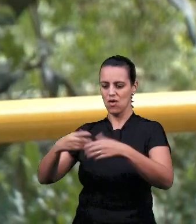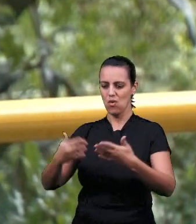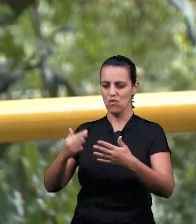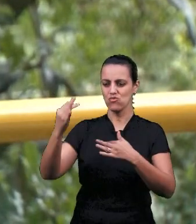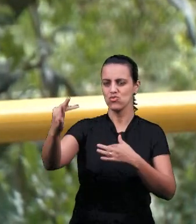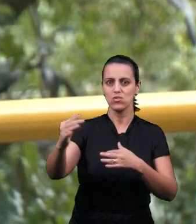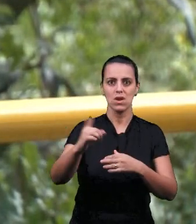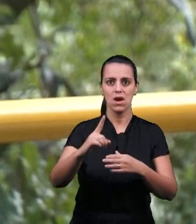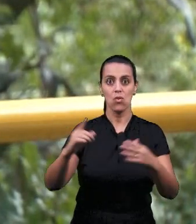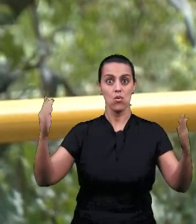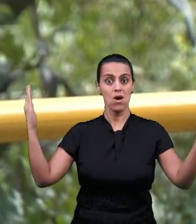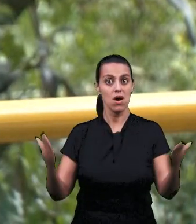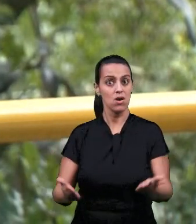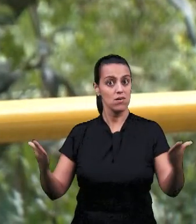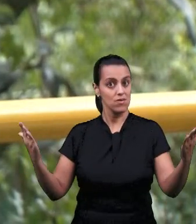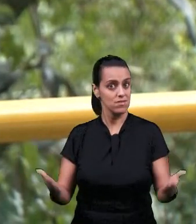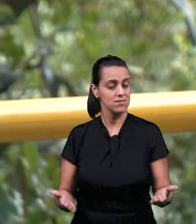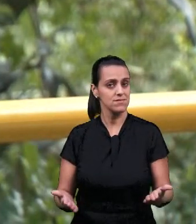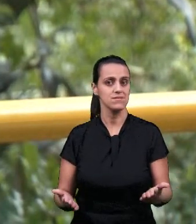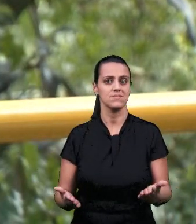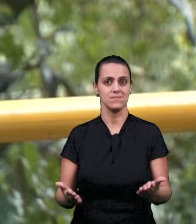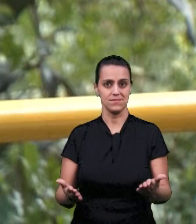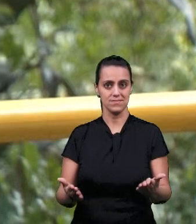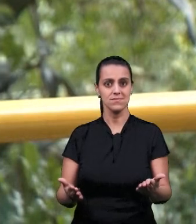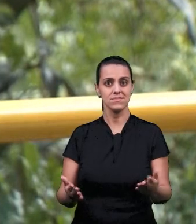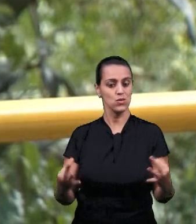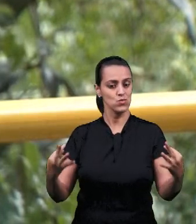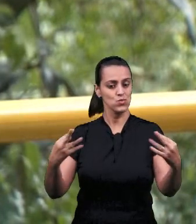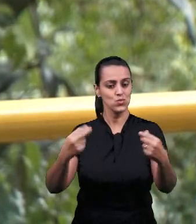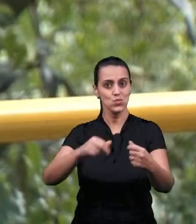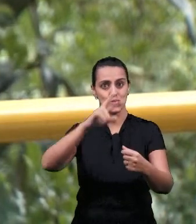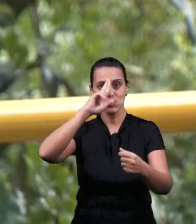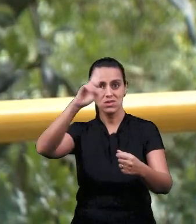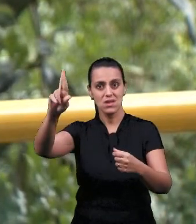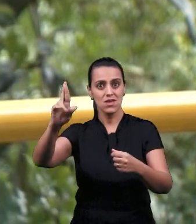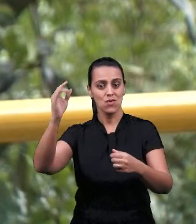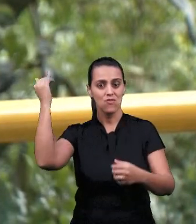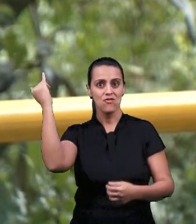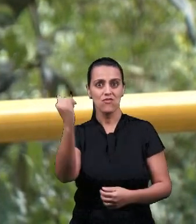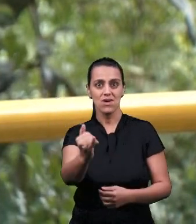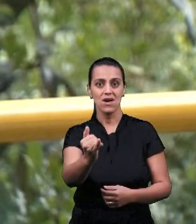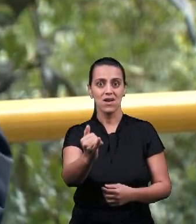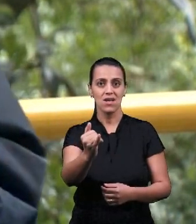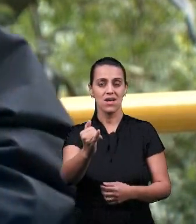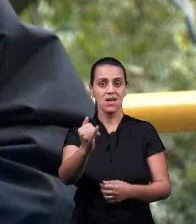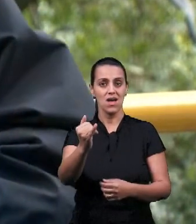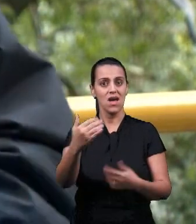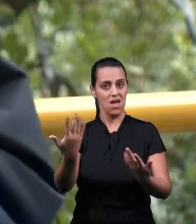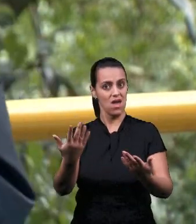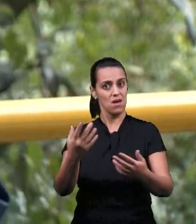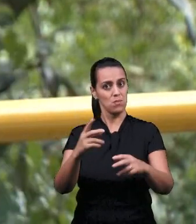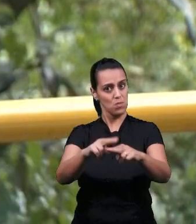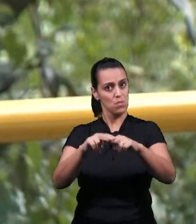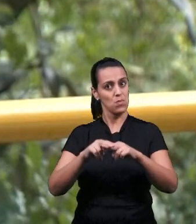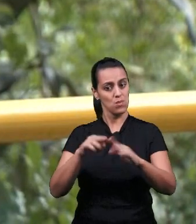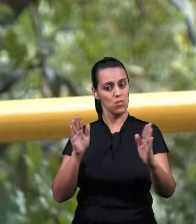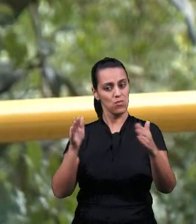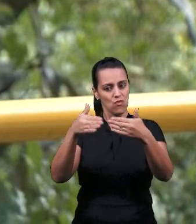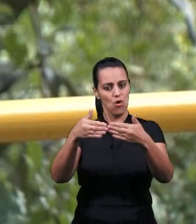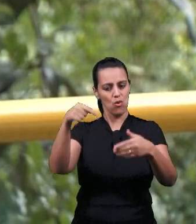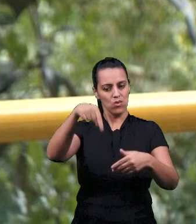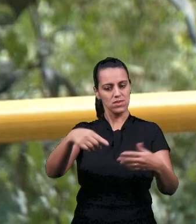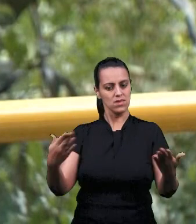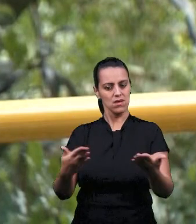Então, toda a palavra do Senhor é movida para um tempo. Nós sempre